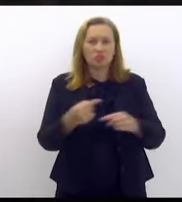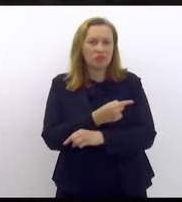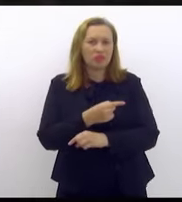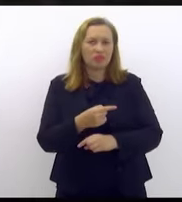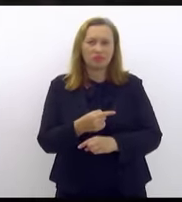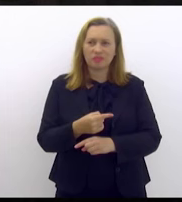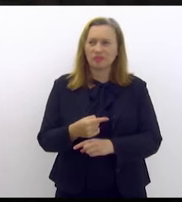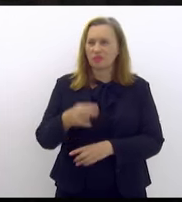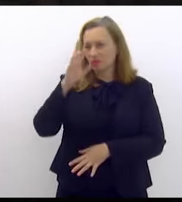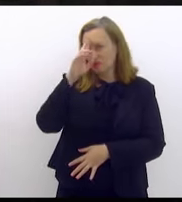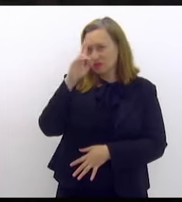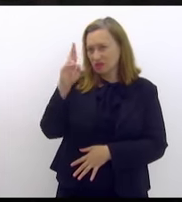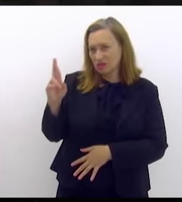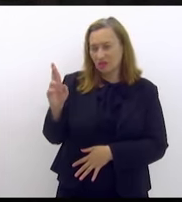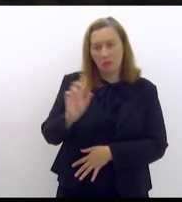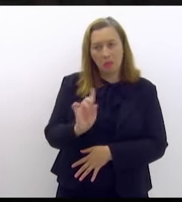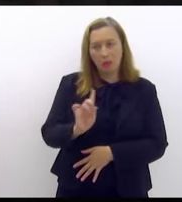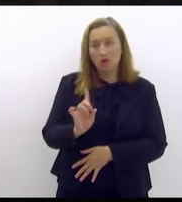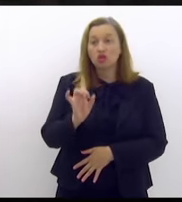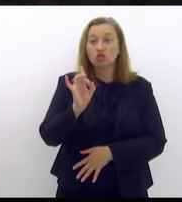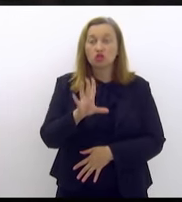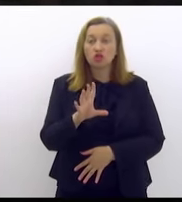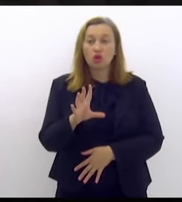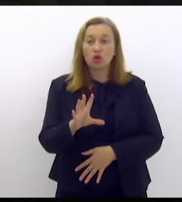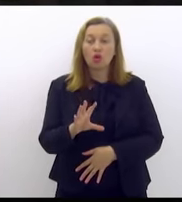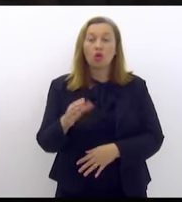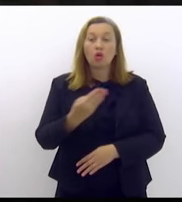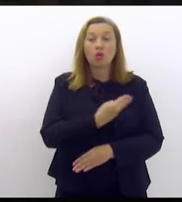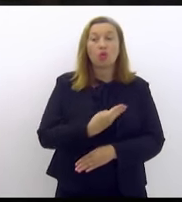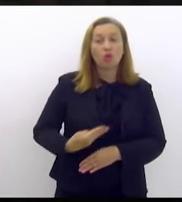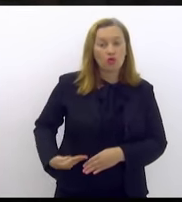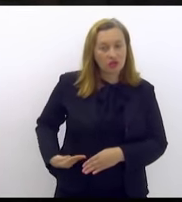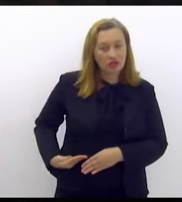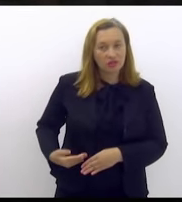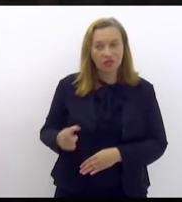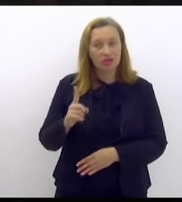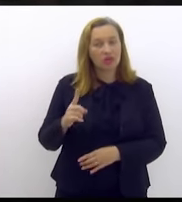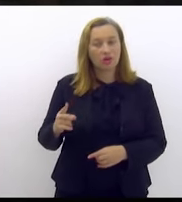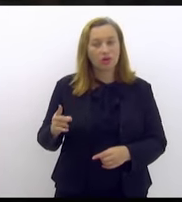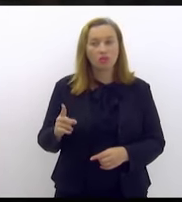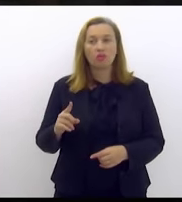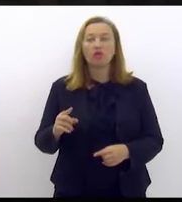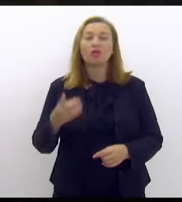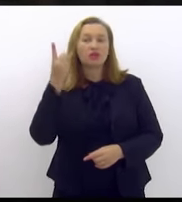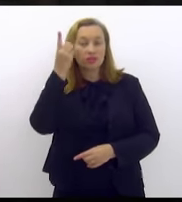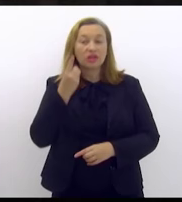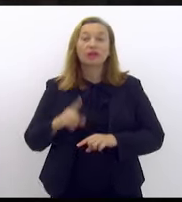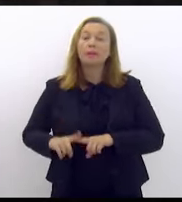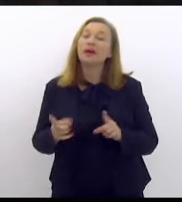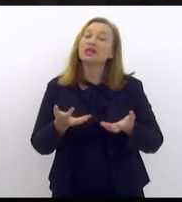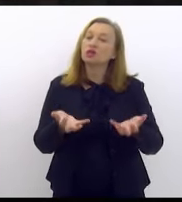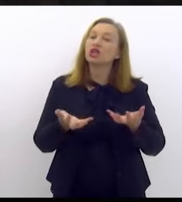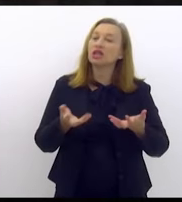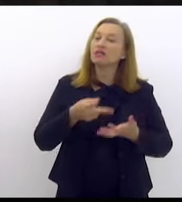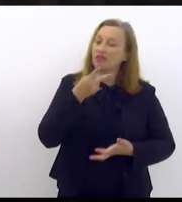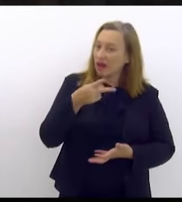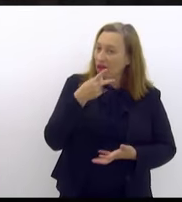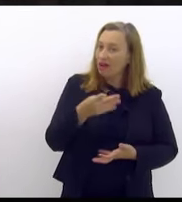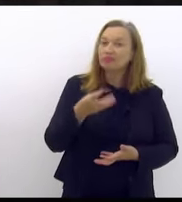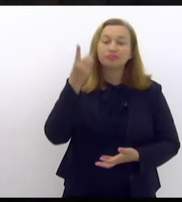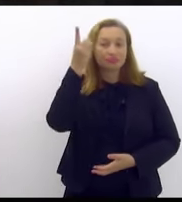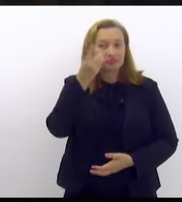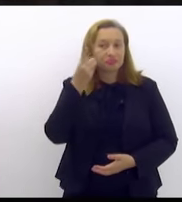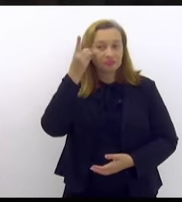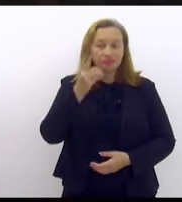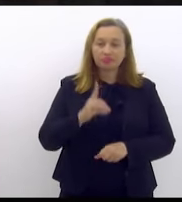com Vossa Excelência, eu tenho discordância com o governador, não com Vossa Excelência. Mas eu queria dizer, deputado